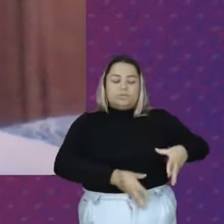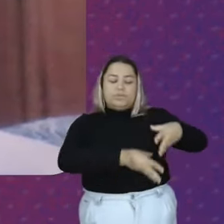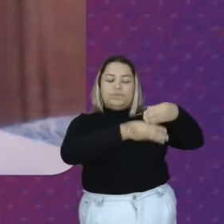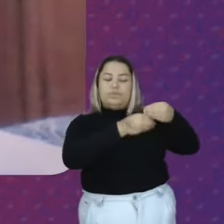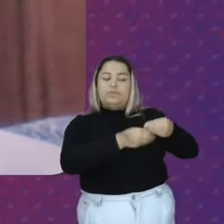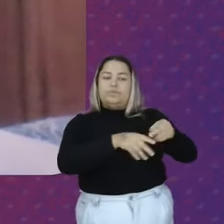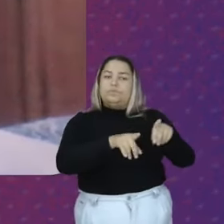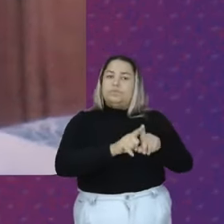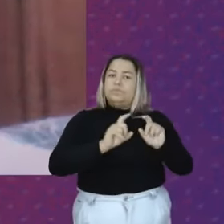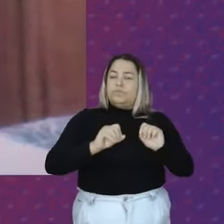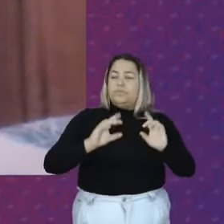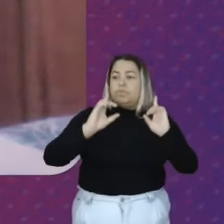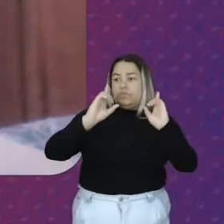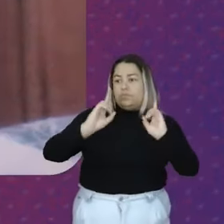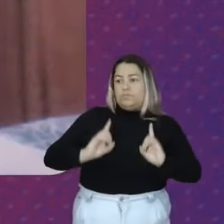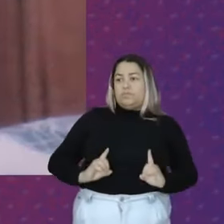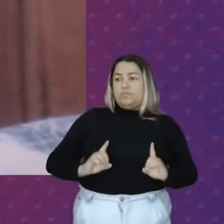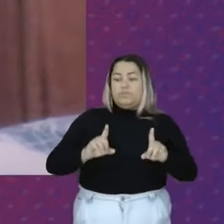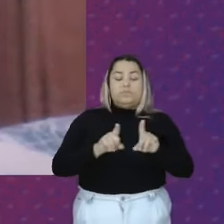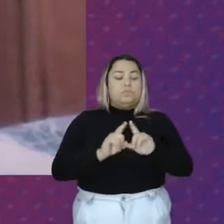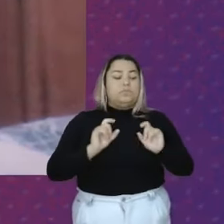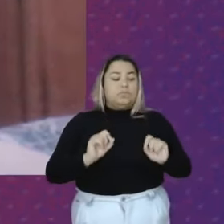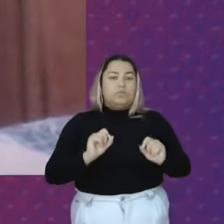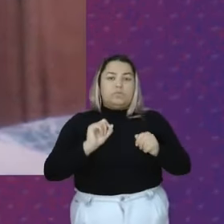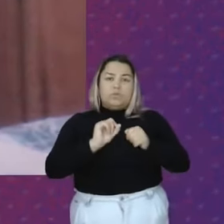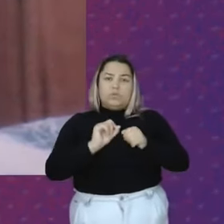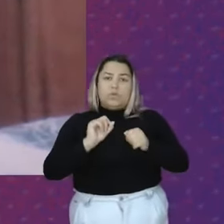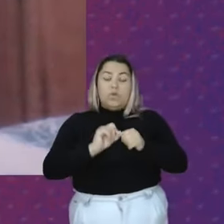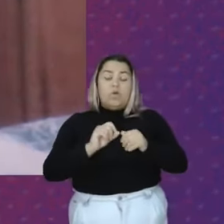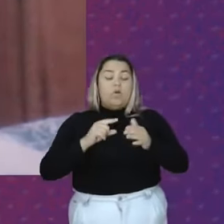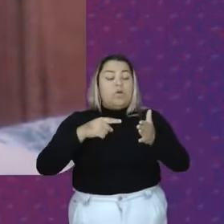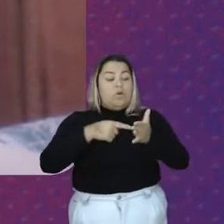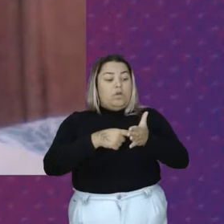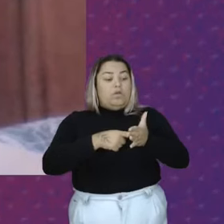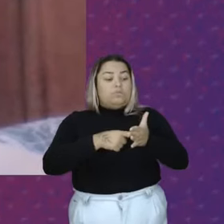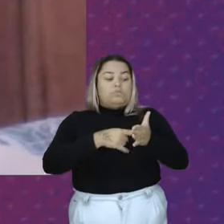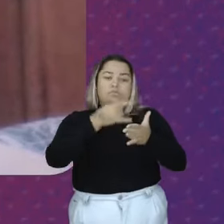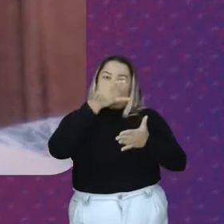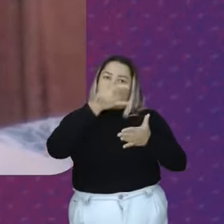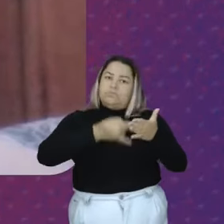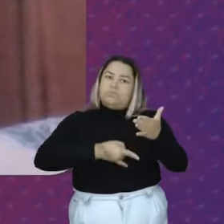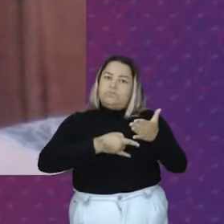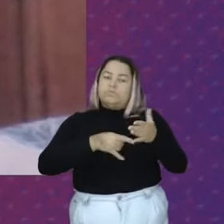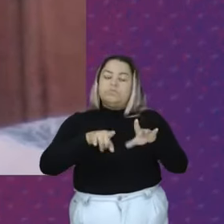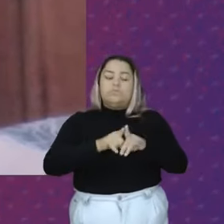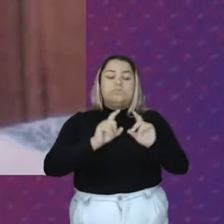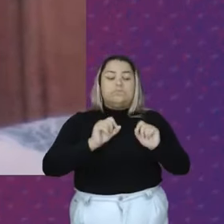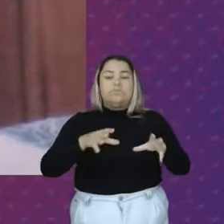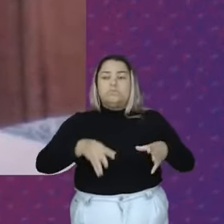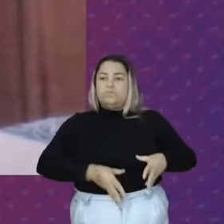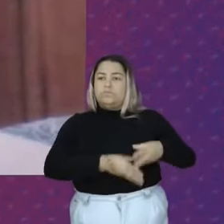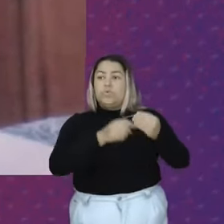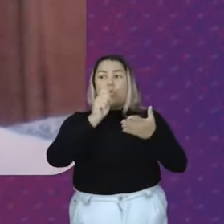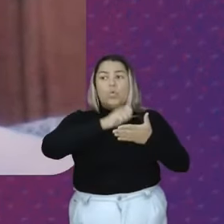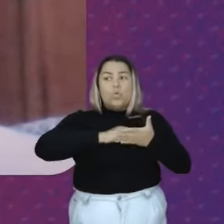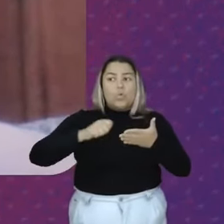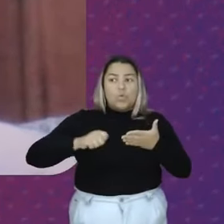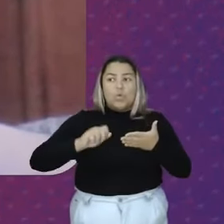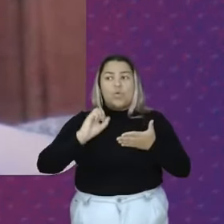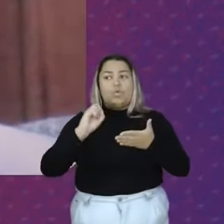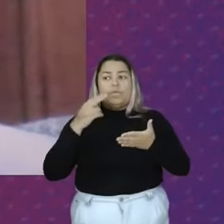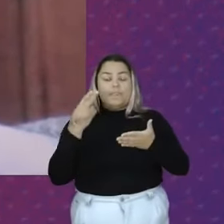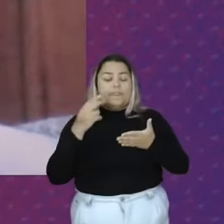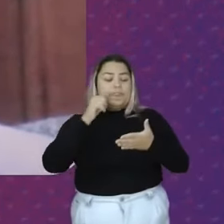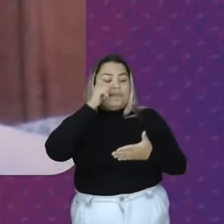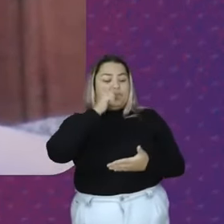o quesito deficiência para quando for fazer o boletim de ocorrência você a a clicar o o item ou escrever né que a